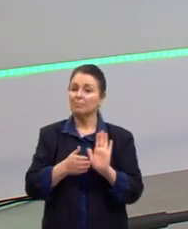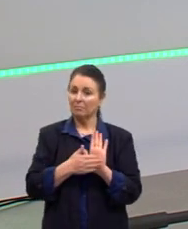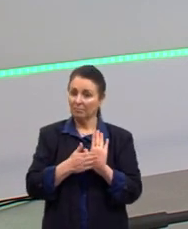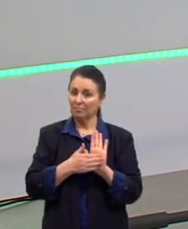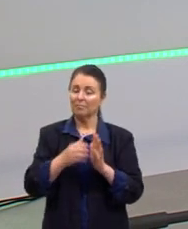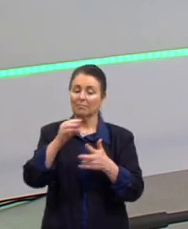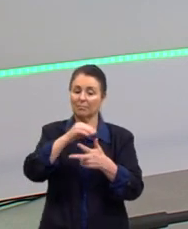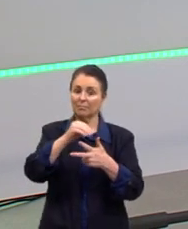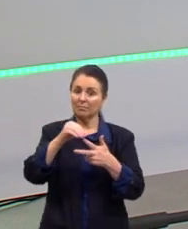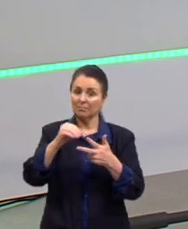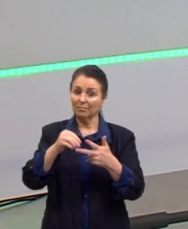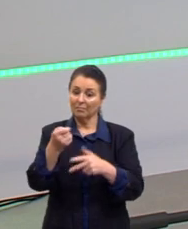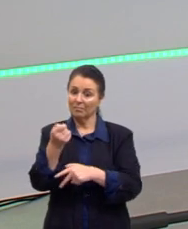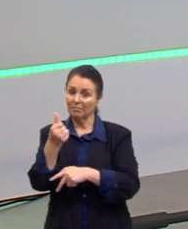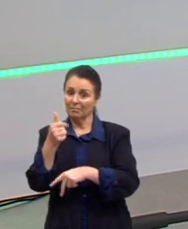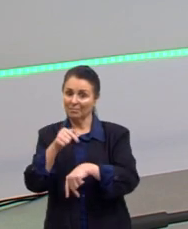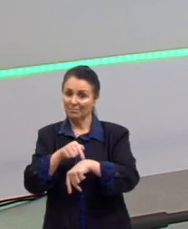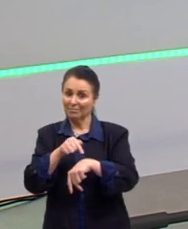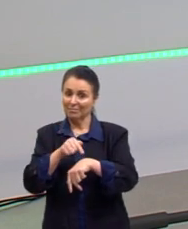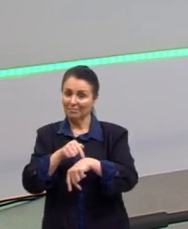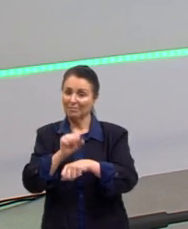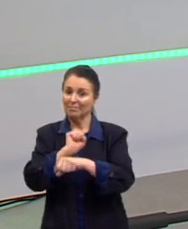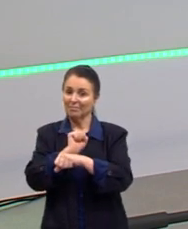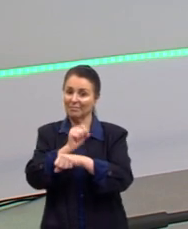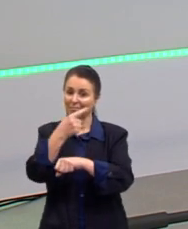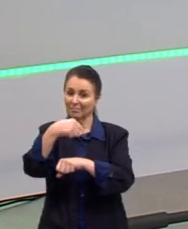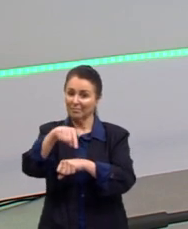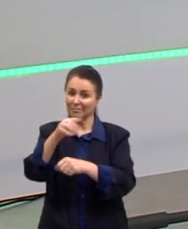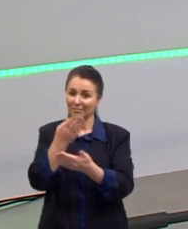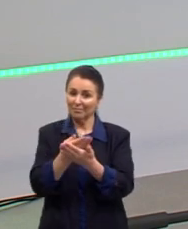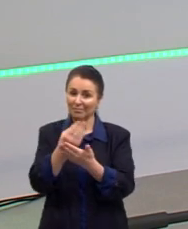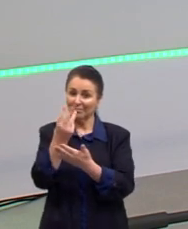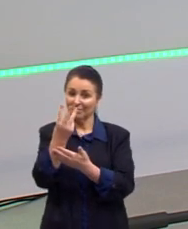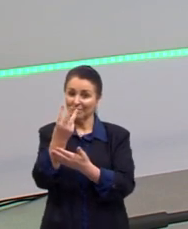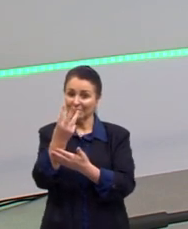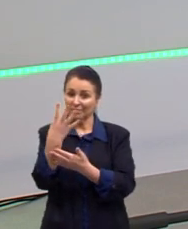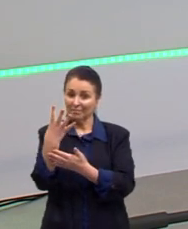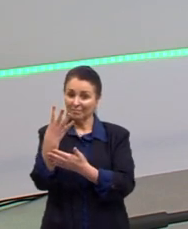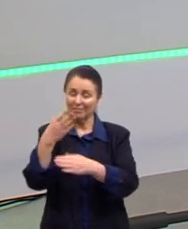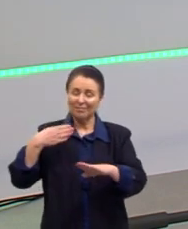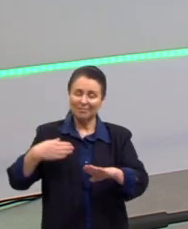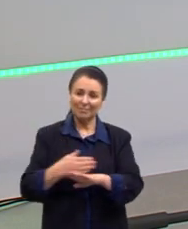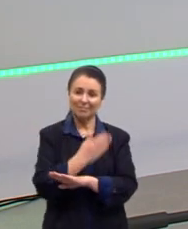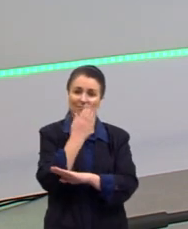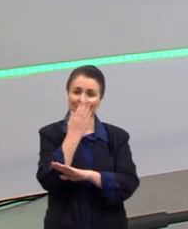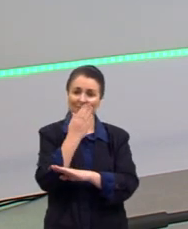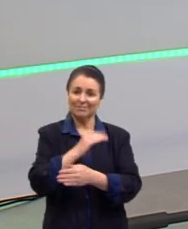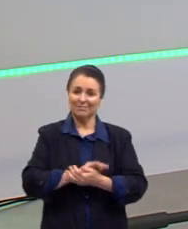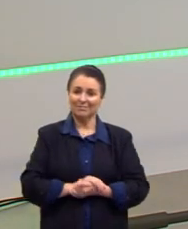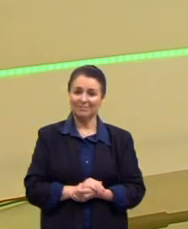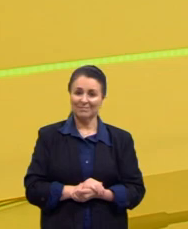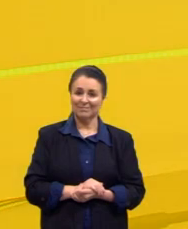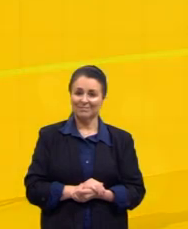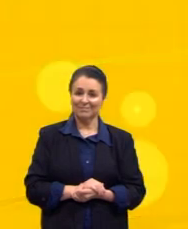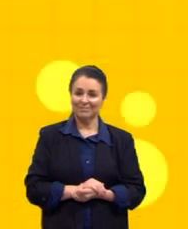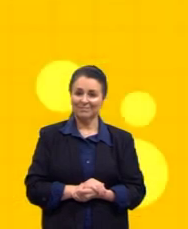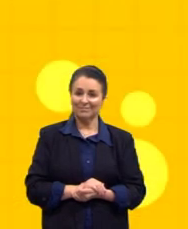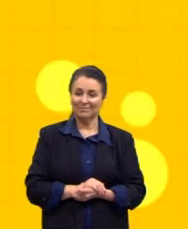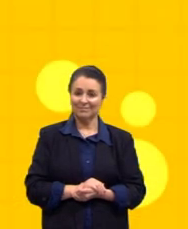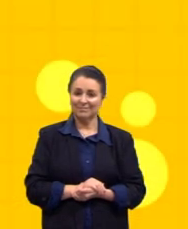que o Enem aí tá chegando eu espero vocês na nossa aula 34 e partiu passar